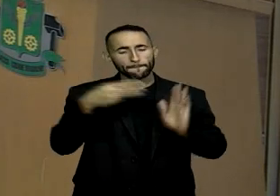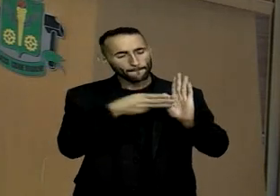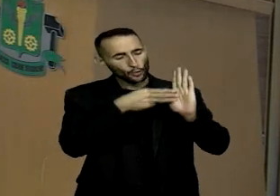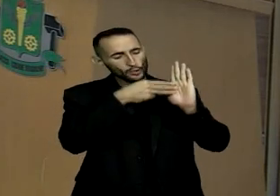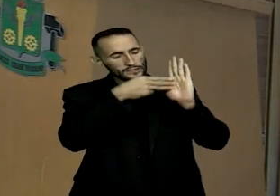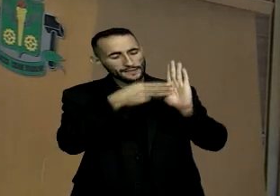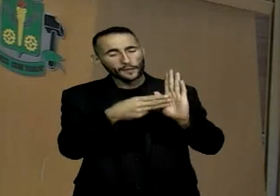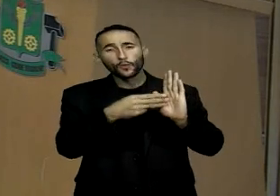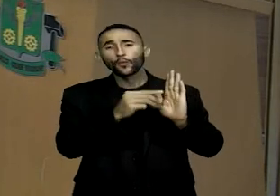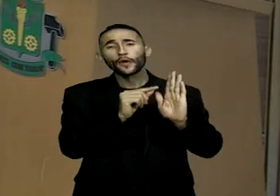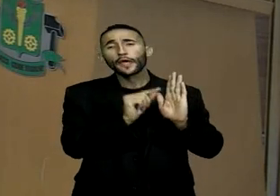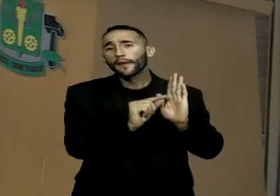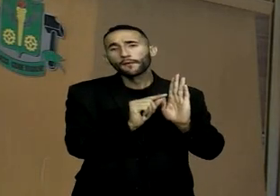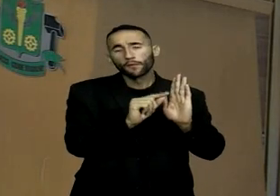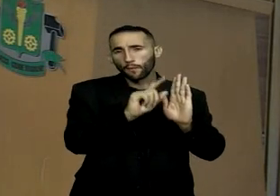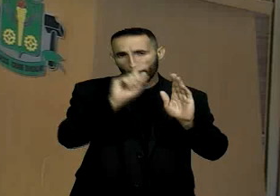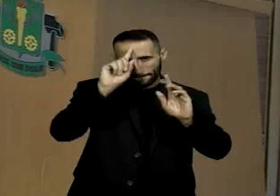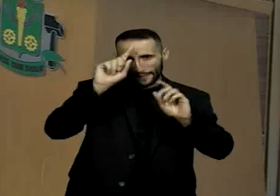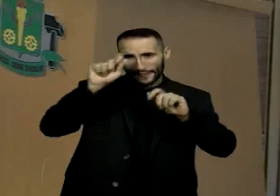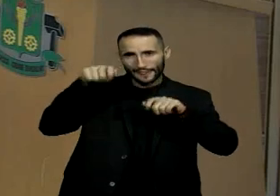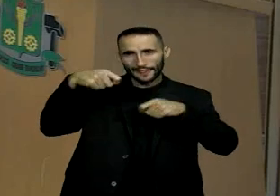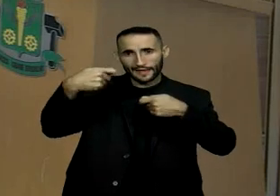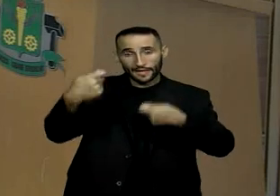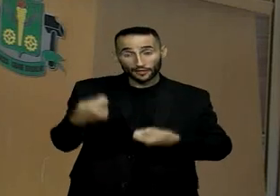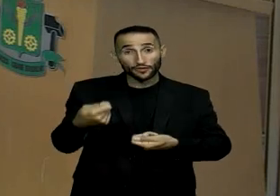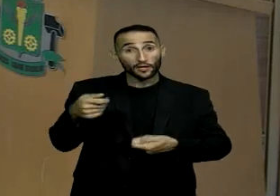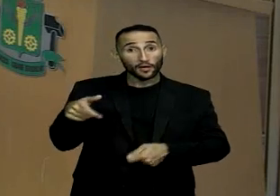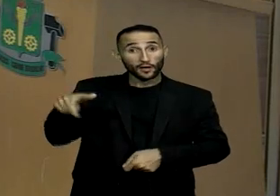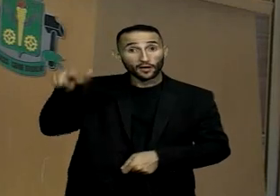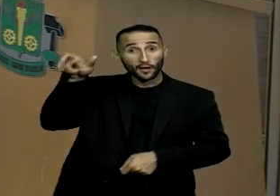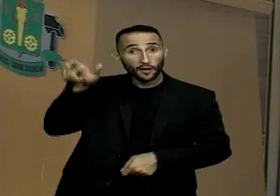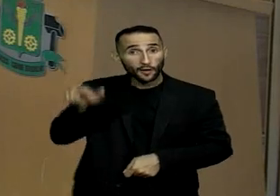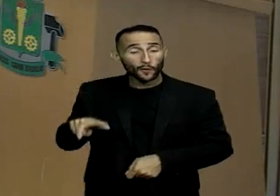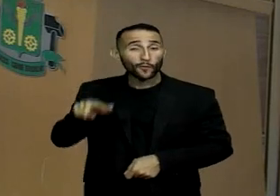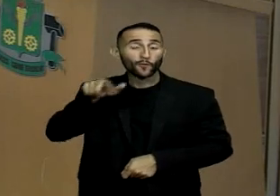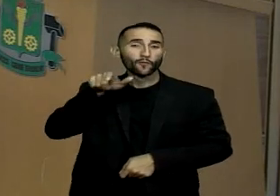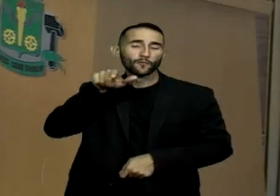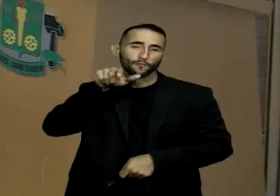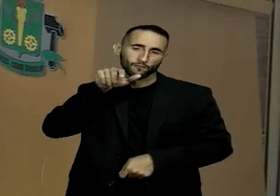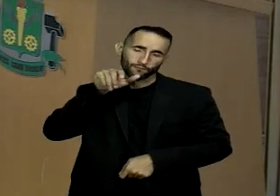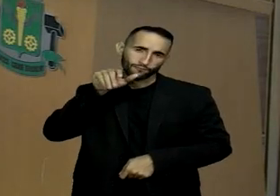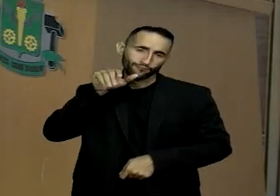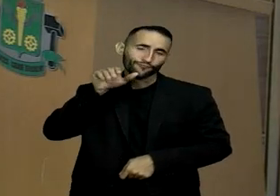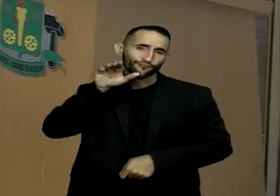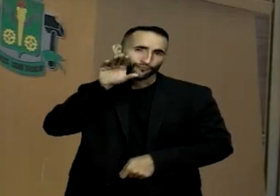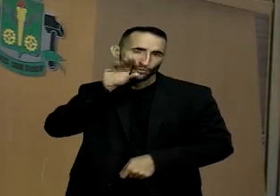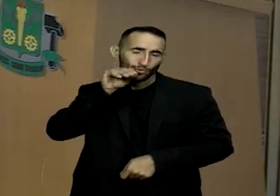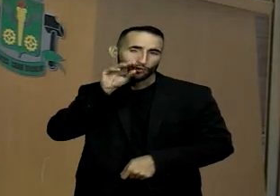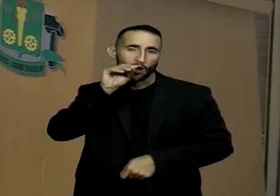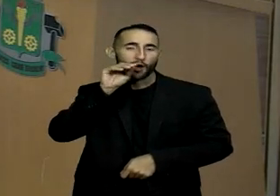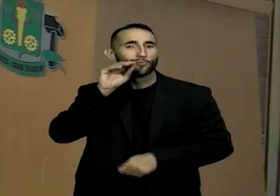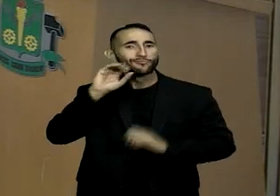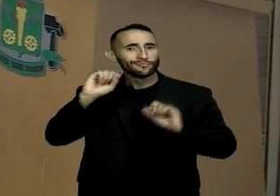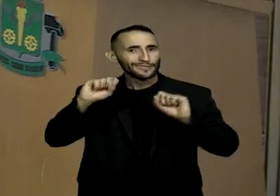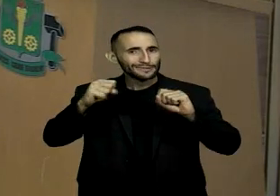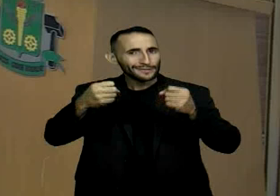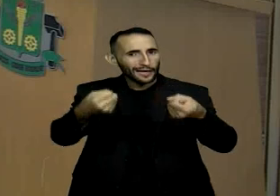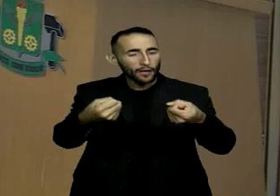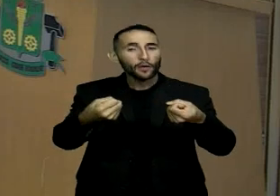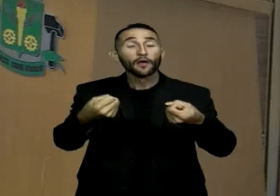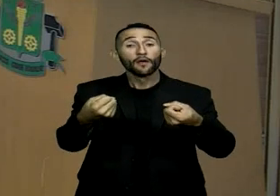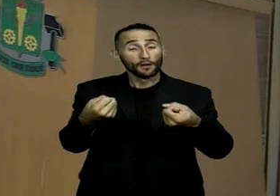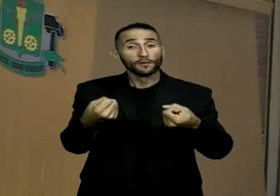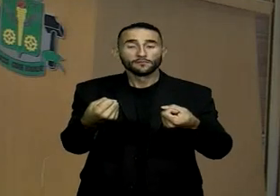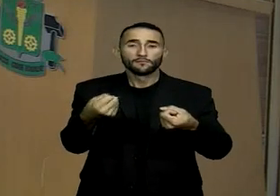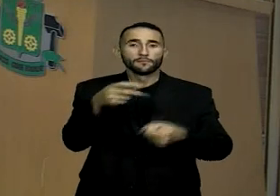a esse servidor tão dedicado, ele deixa a presidência para vir esse microfone demonstrando mais uma vez